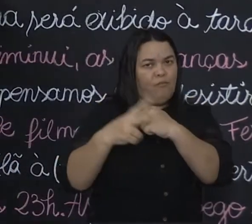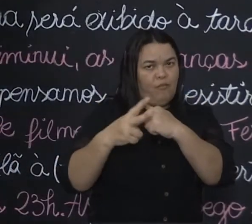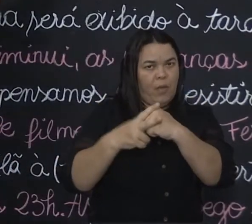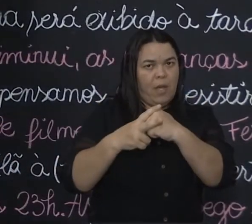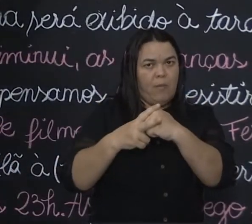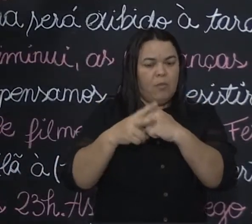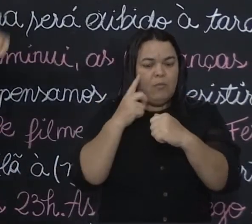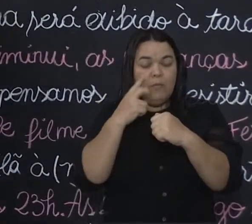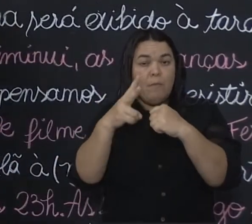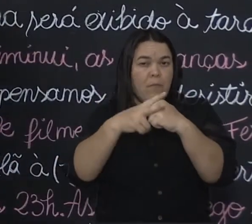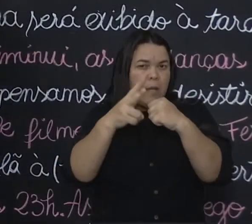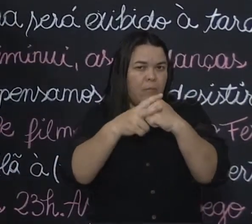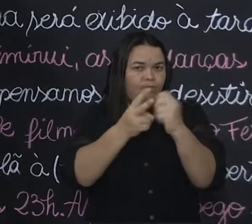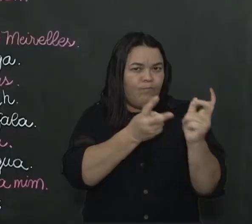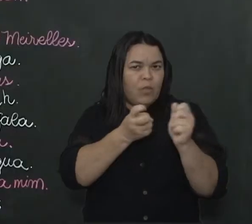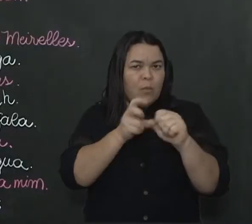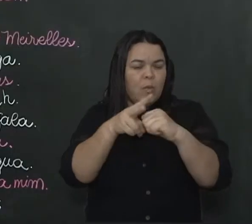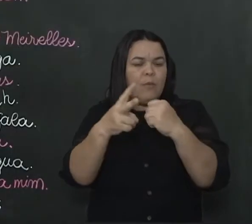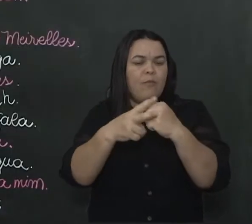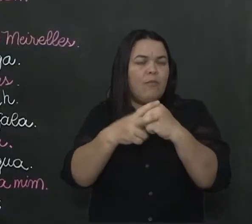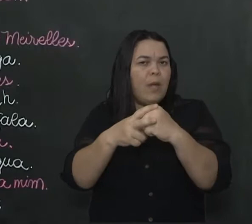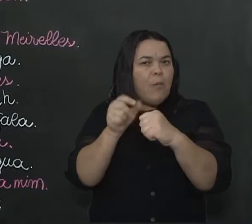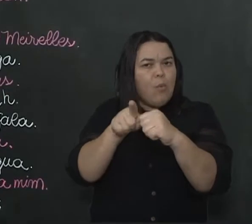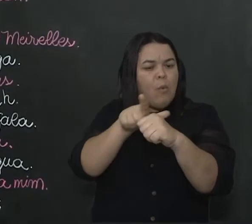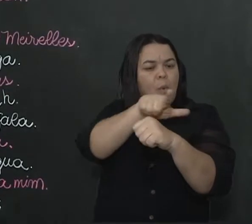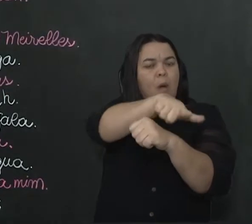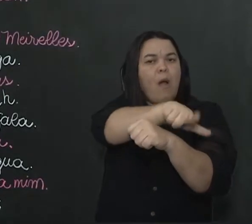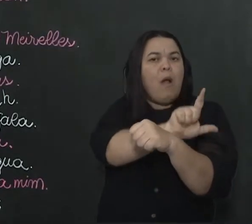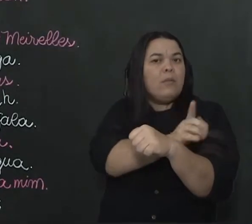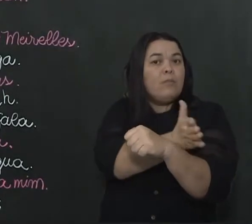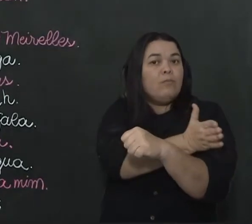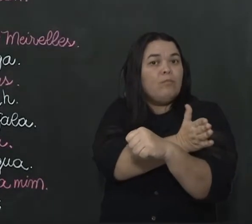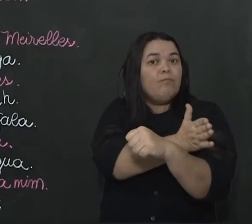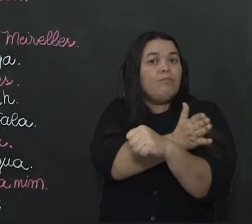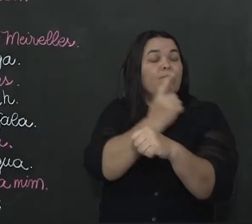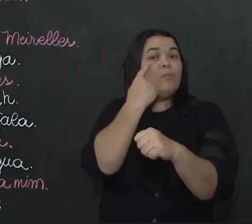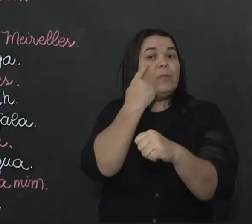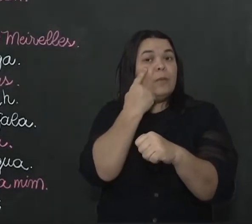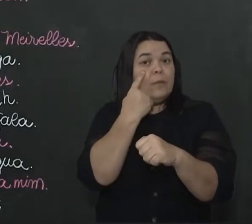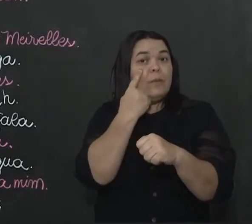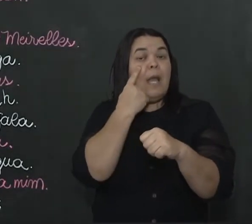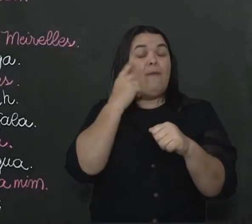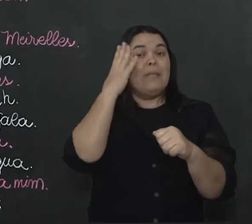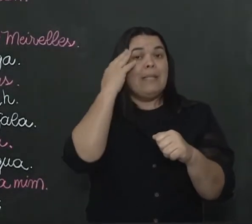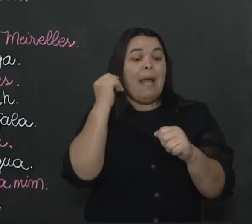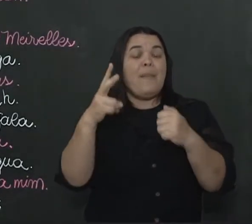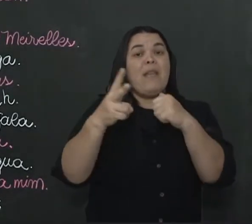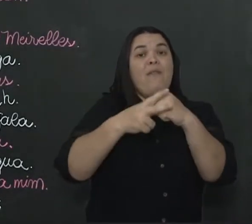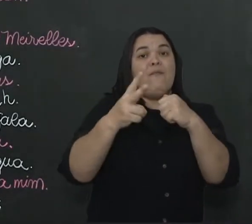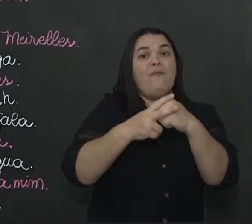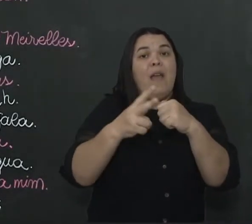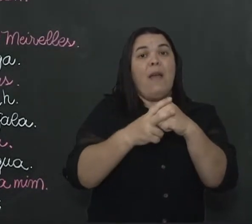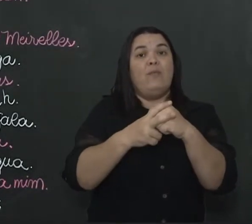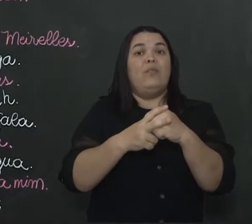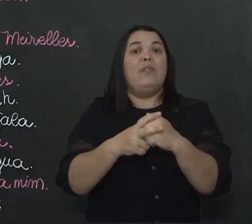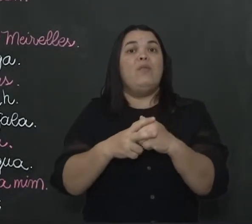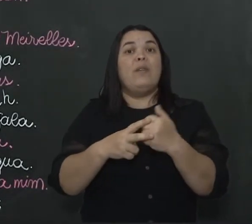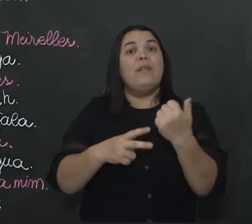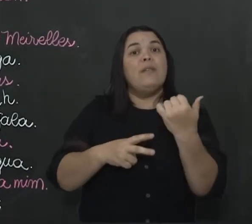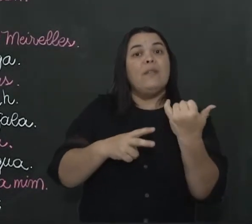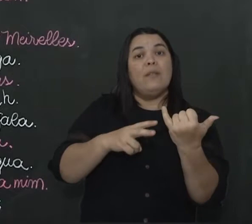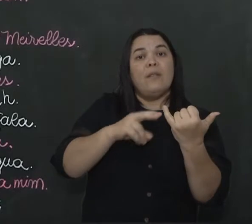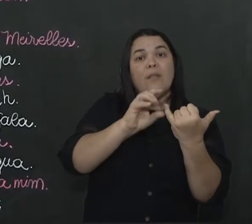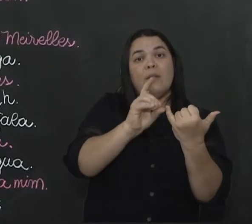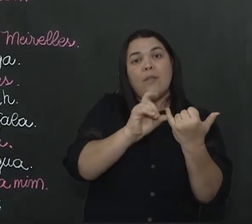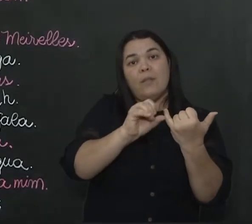a ocorrência da crase aqui nesses dois exemplos, significa que esses verbos são transitivos indiretos e eles precisam da